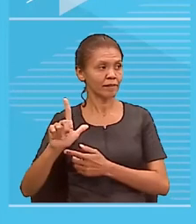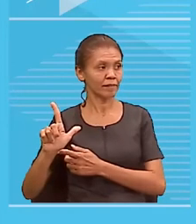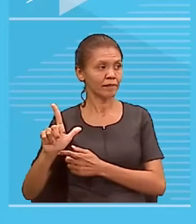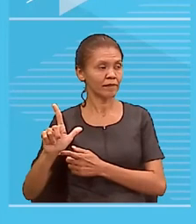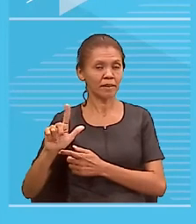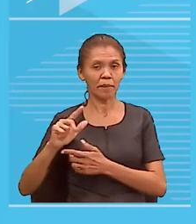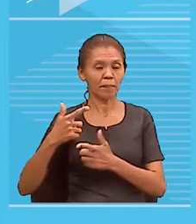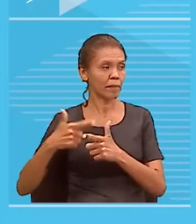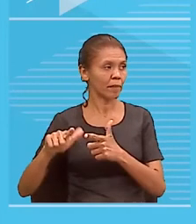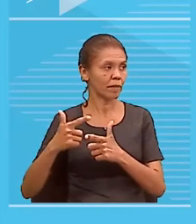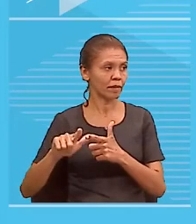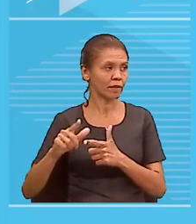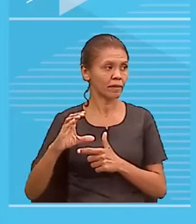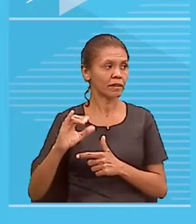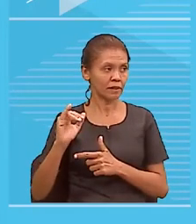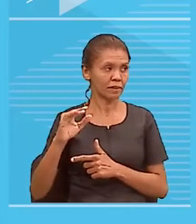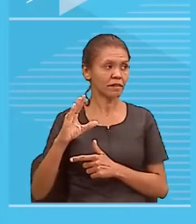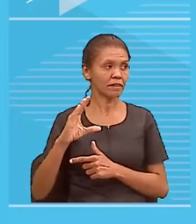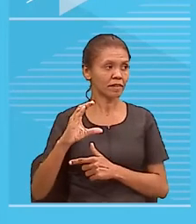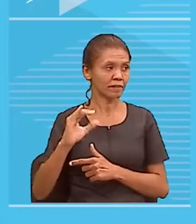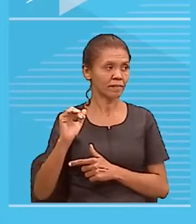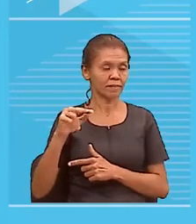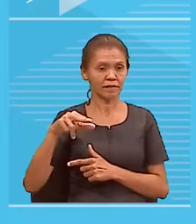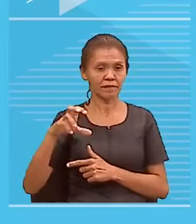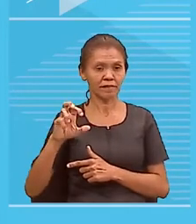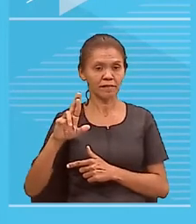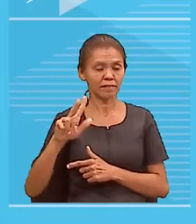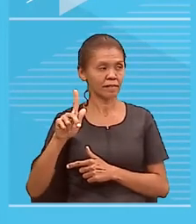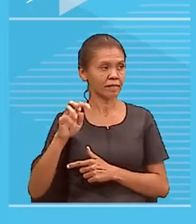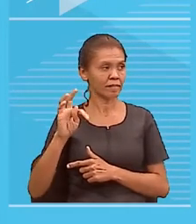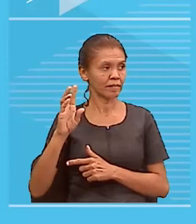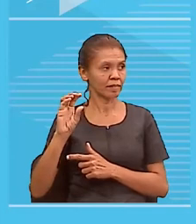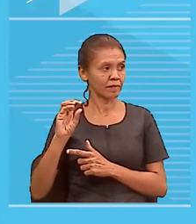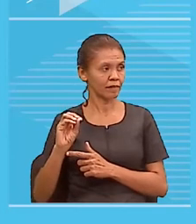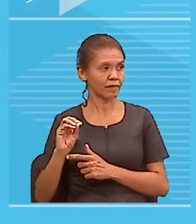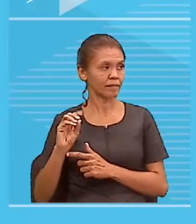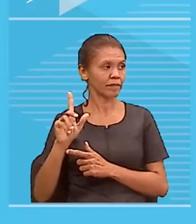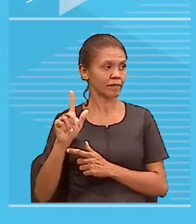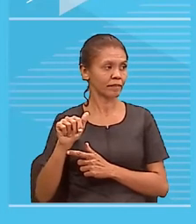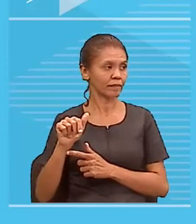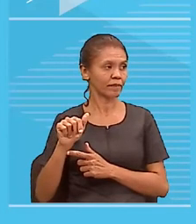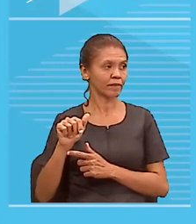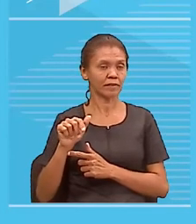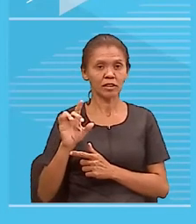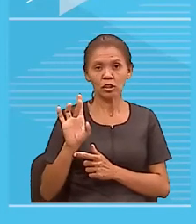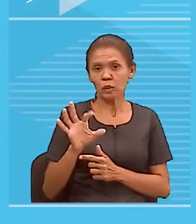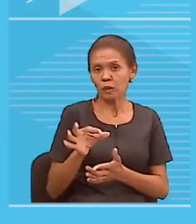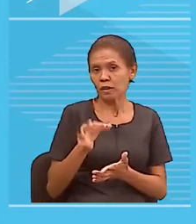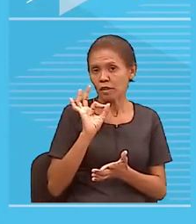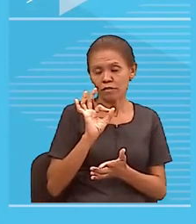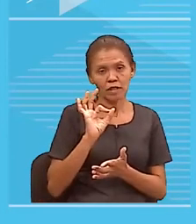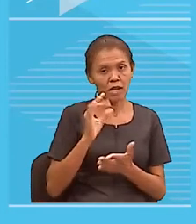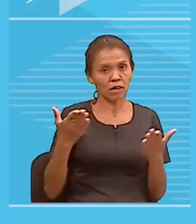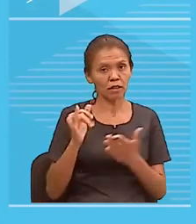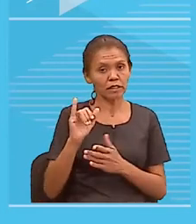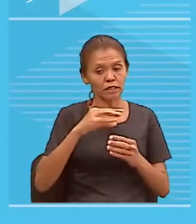energéticos ela sozinha não faz nada com você a vou comer aqui uma canela senti nada vou tomar aqui só um café não senti nada